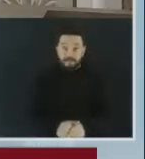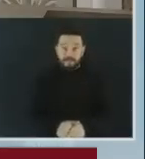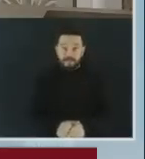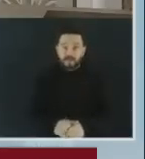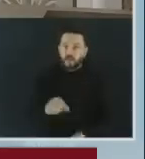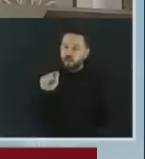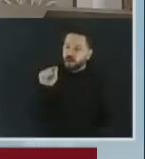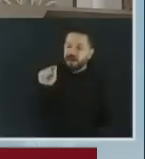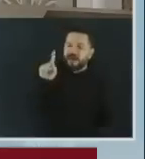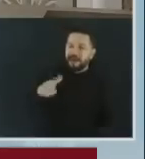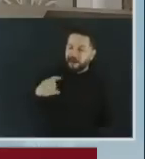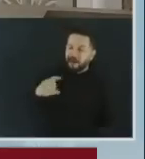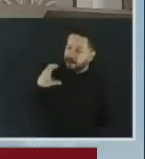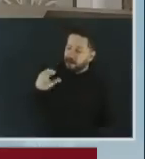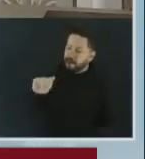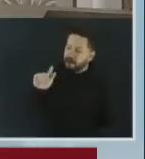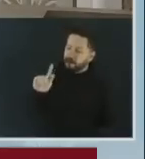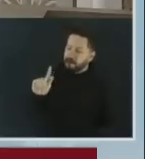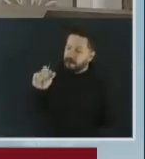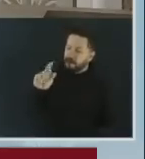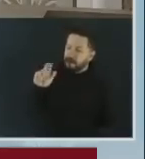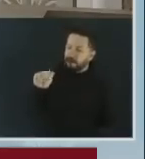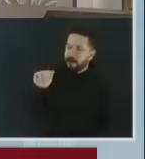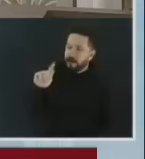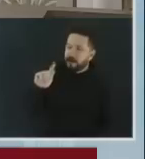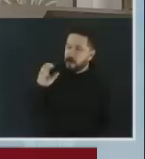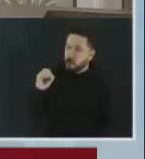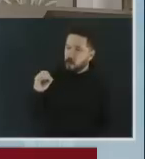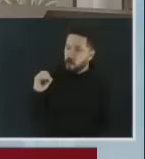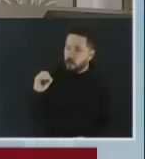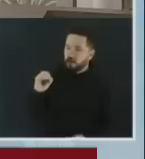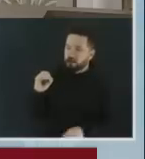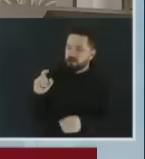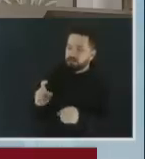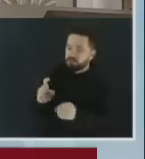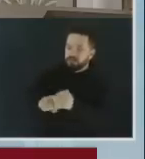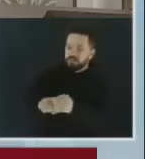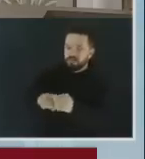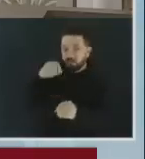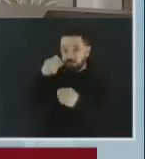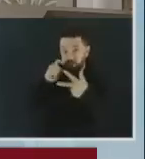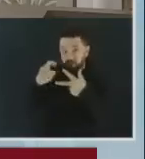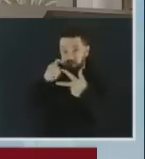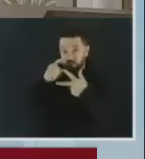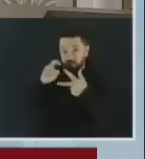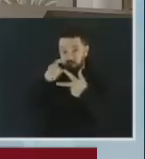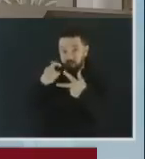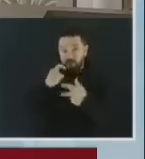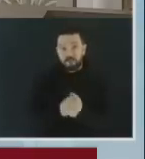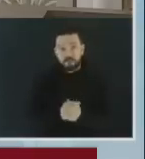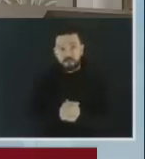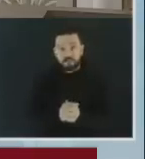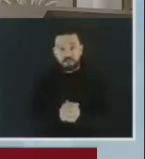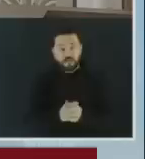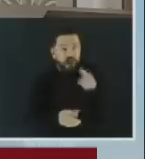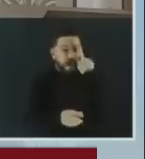instaurou um processo ético disciplinar, o Conselho de Ética votou pela cassação, e o que a gente está vendo agora é essa movimentação pelo